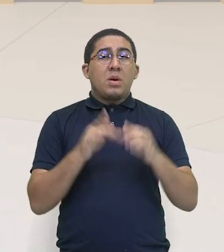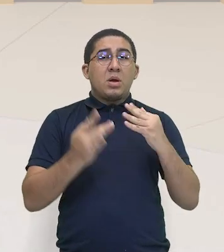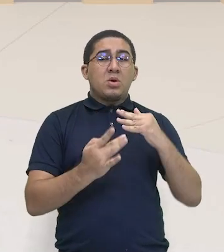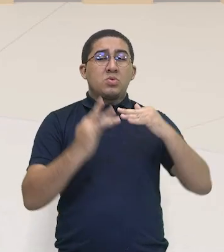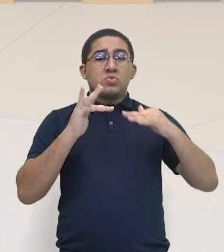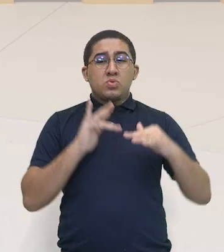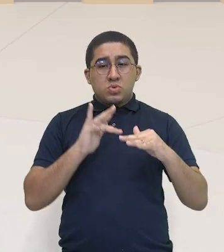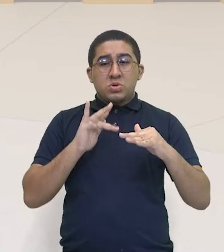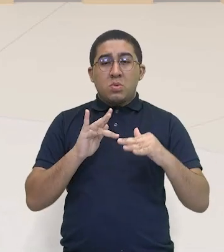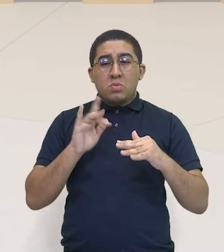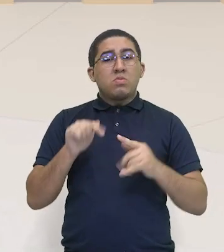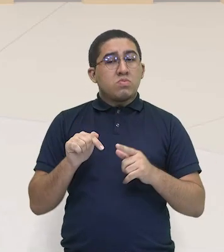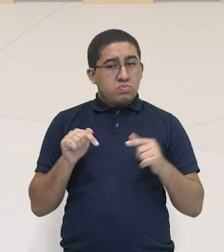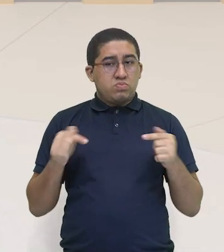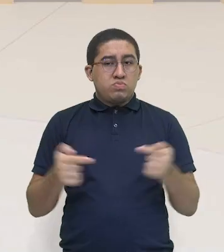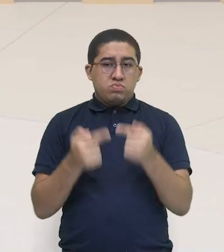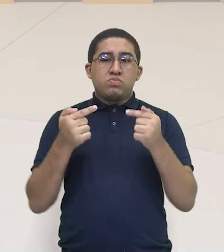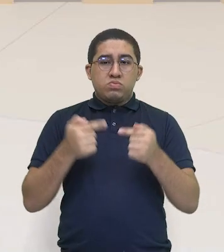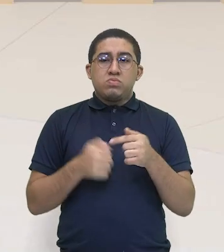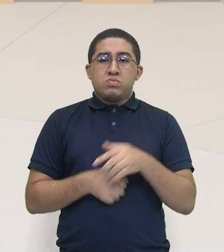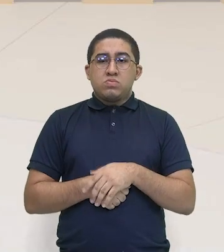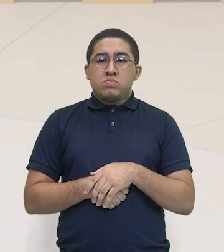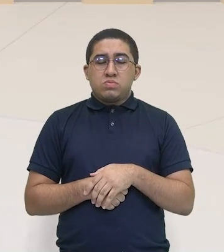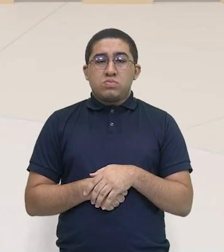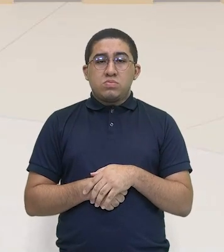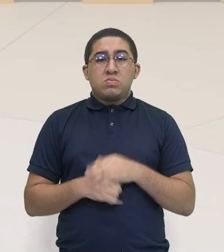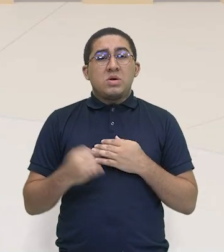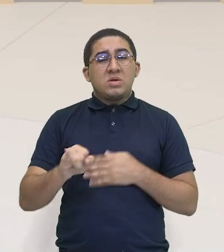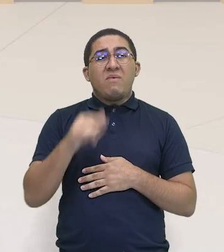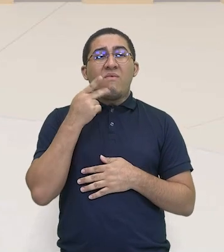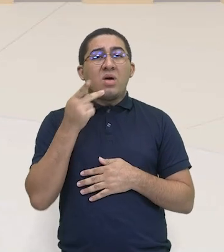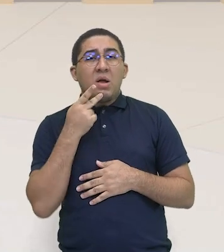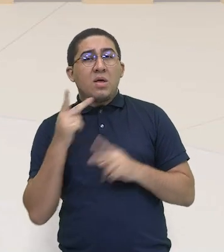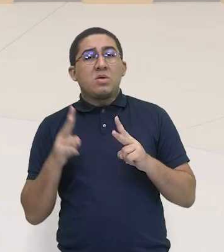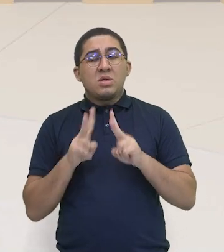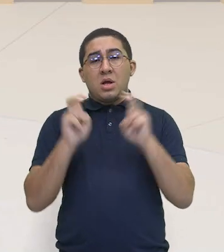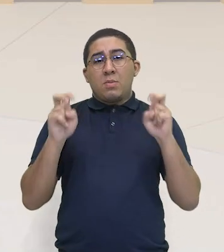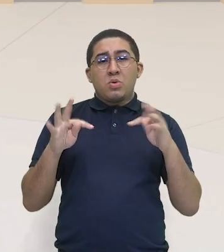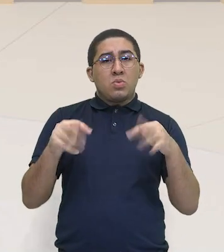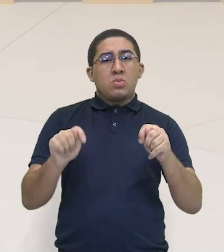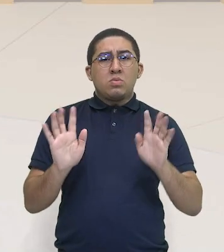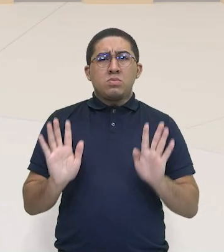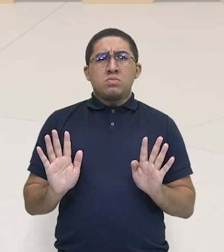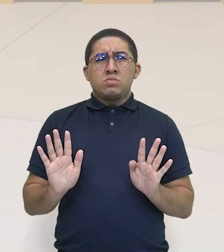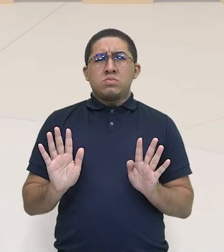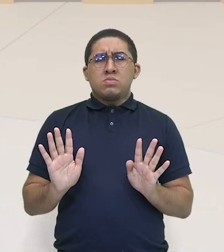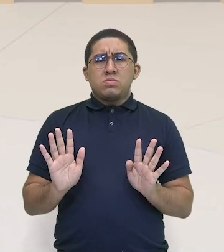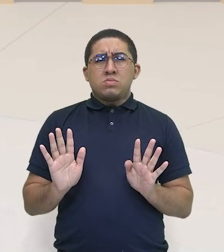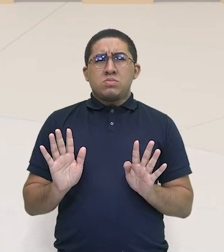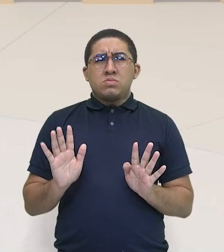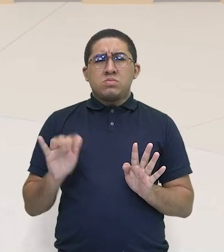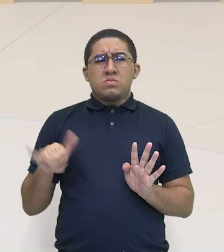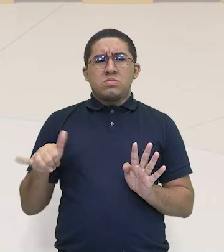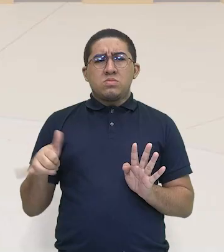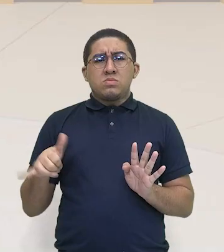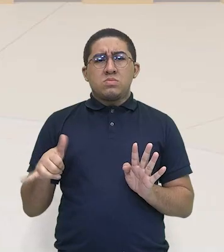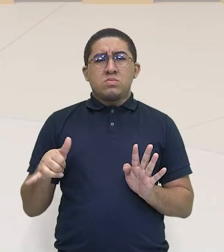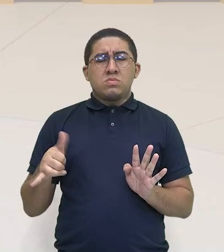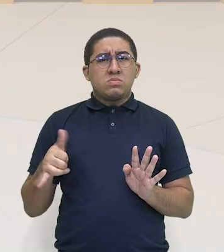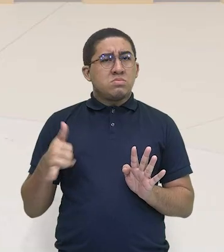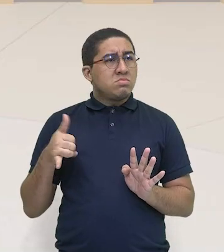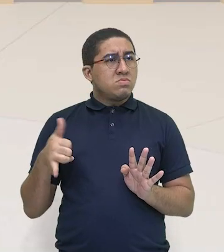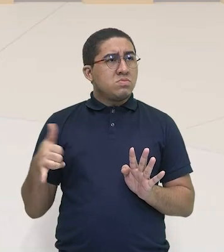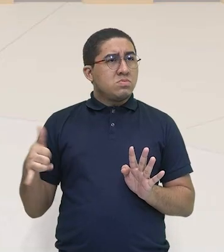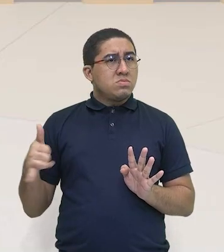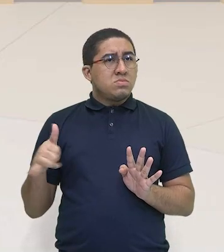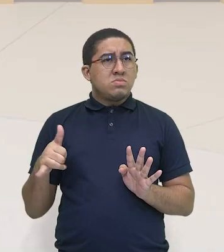são para isso, né? São para mostrar, para se mostrar. Se fala sobre tudo nas redes sociais. Sobre tudo. Professor, o telefone tá tocando. Tá tocando o telefone.